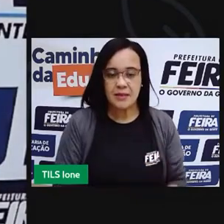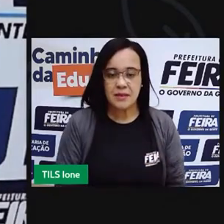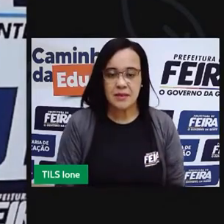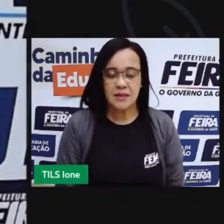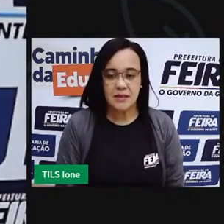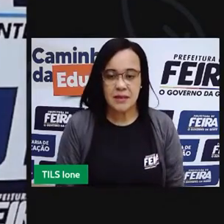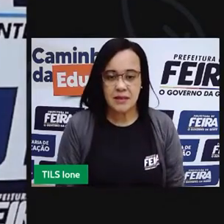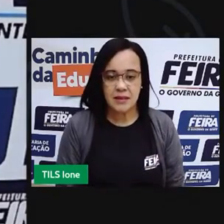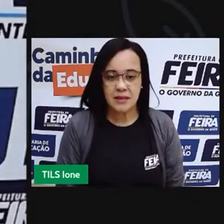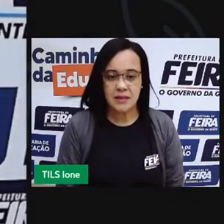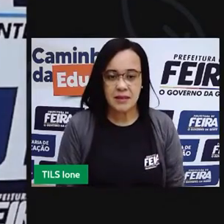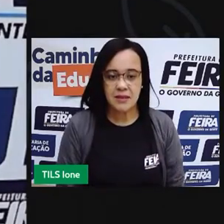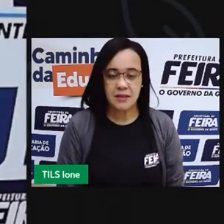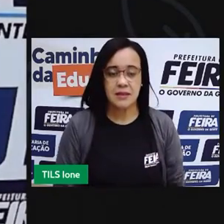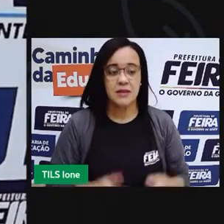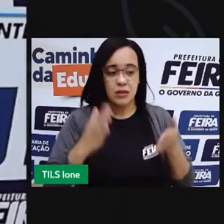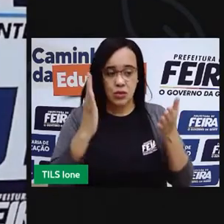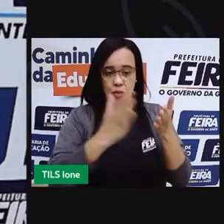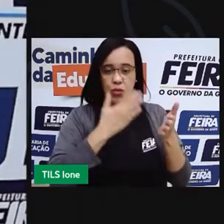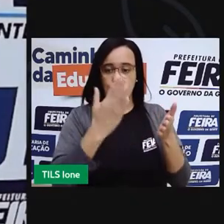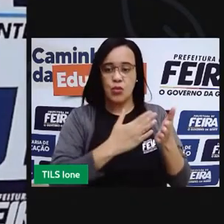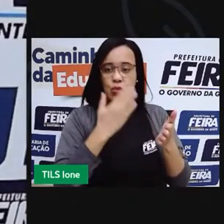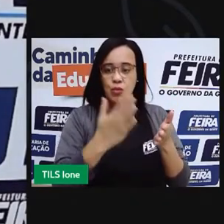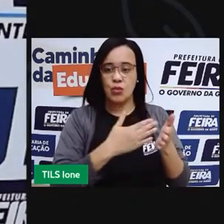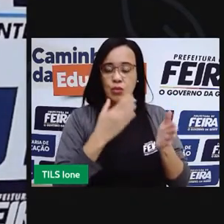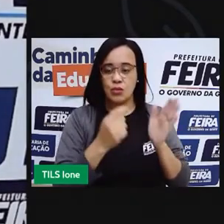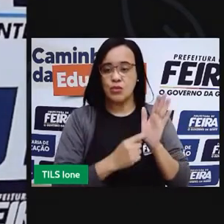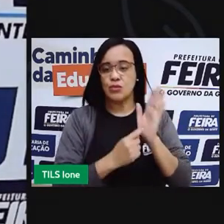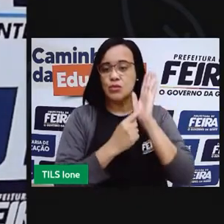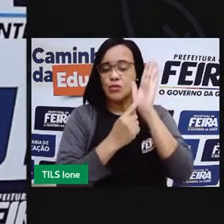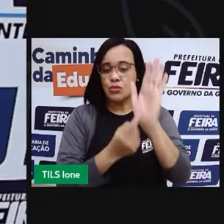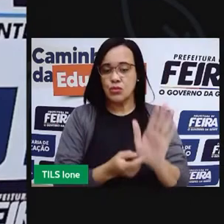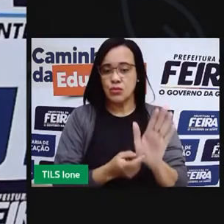verdade, esse livro mostra